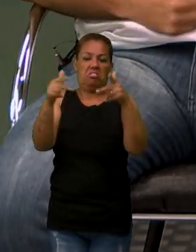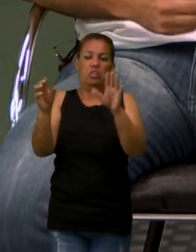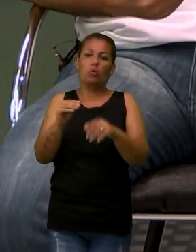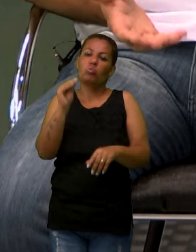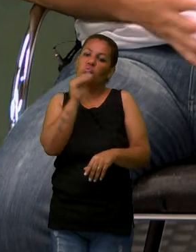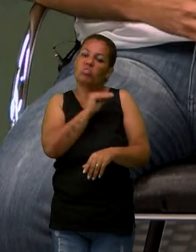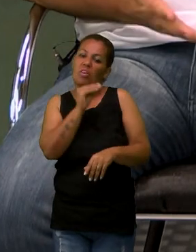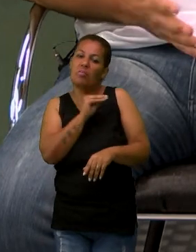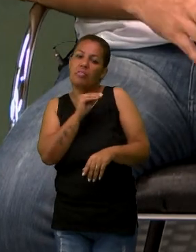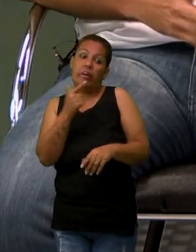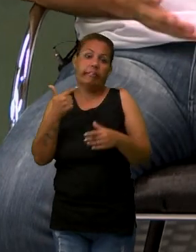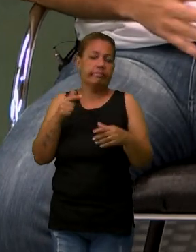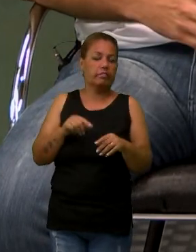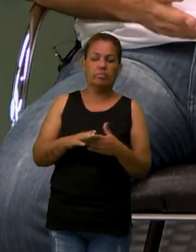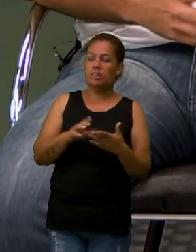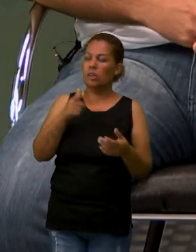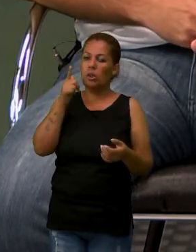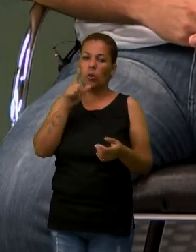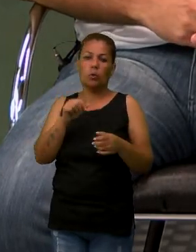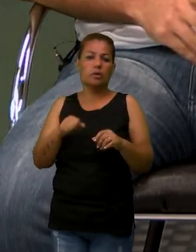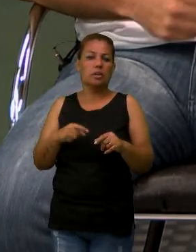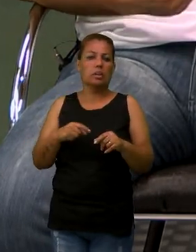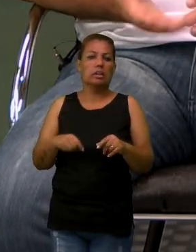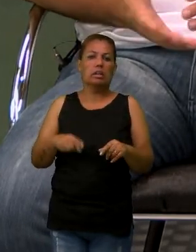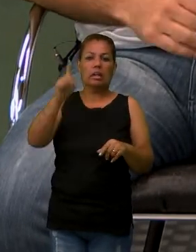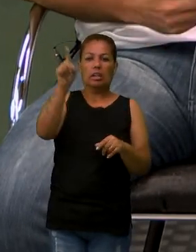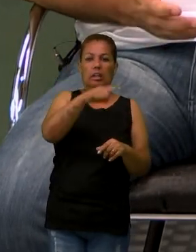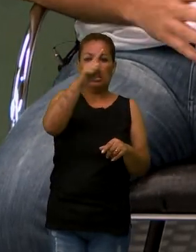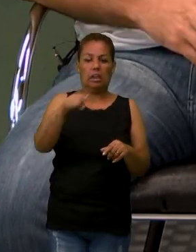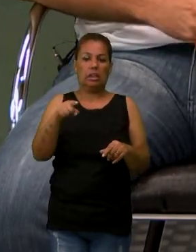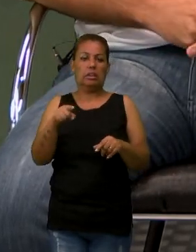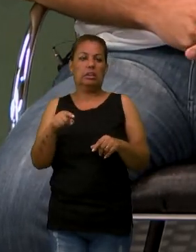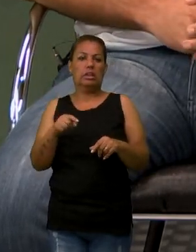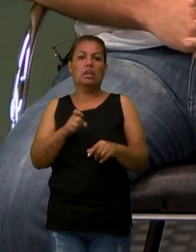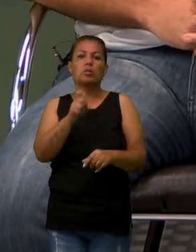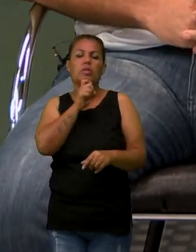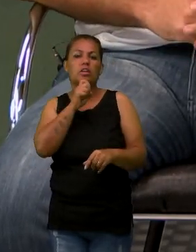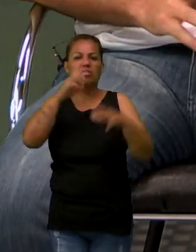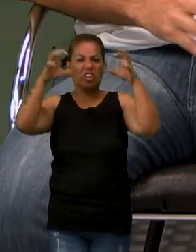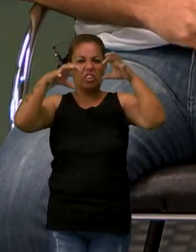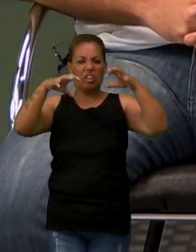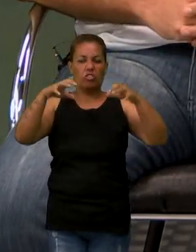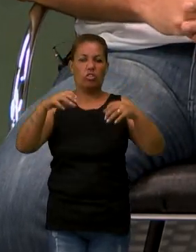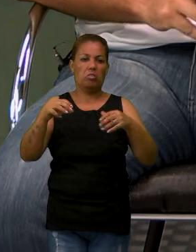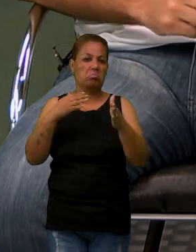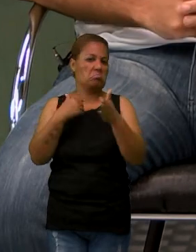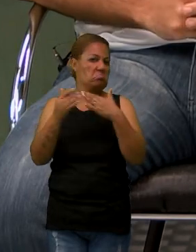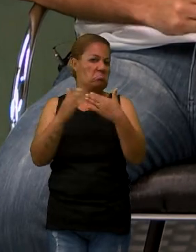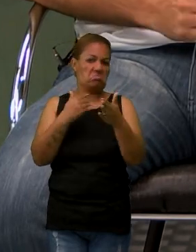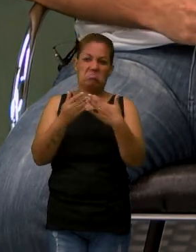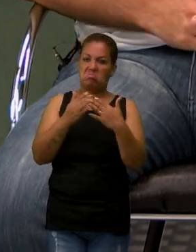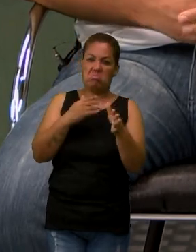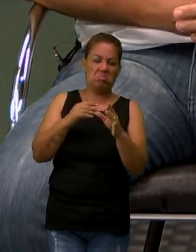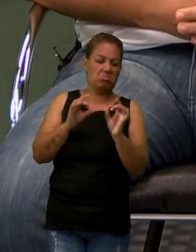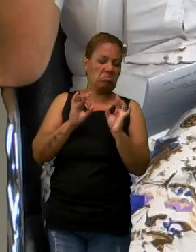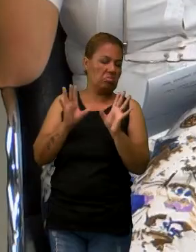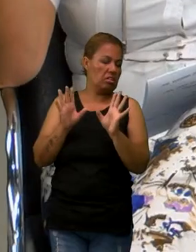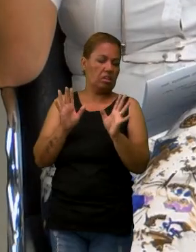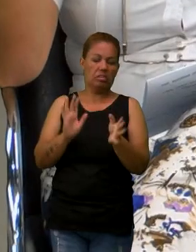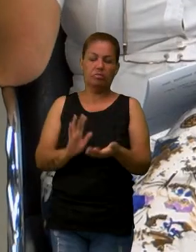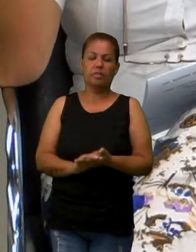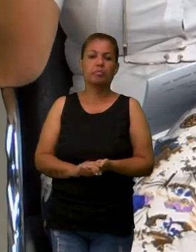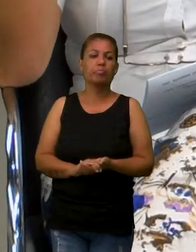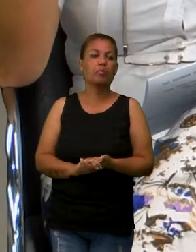fraco não permite fazer uma regata então olha cancelada mas a chuva o frio no não são fatores que impedem sei